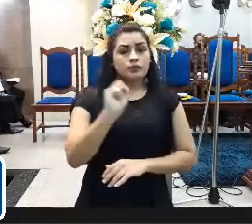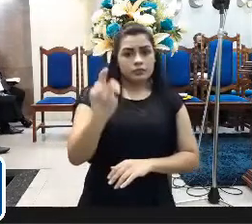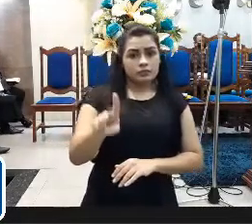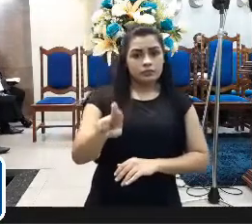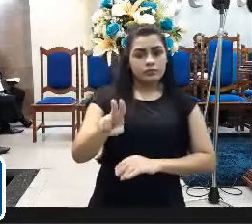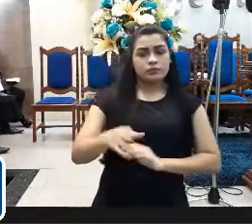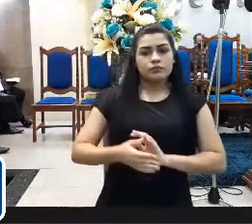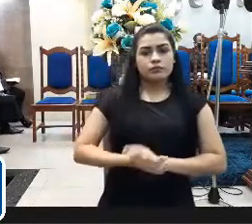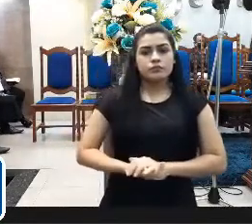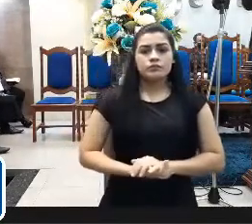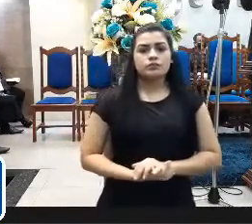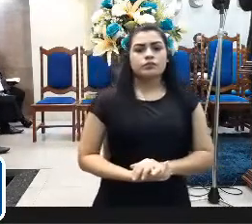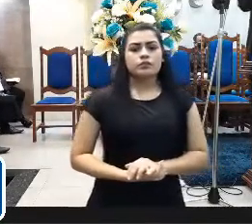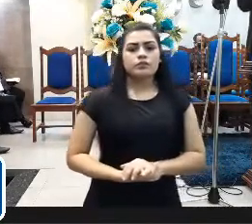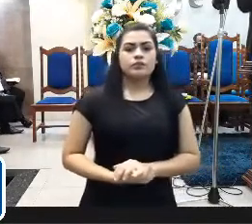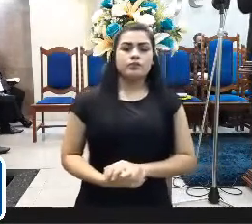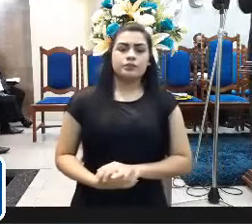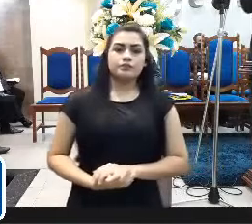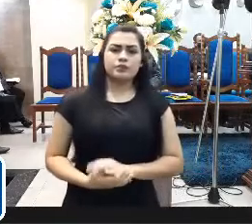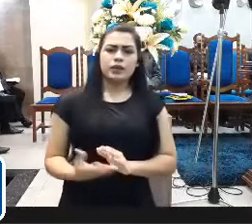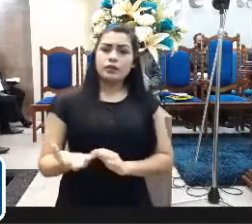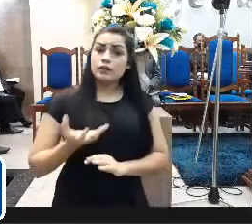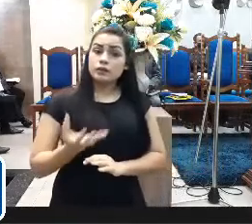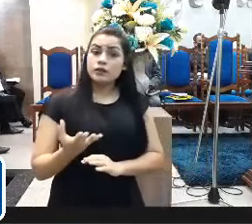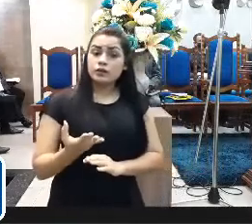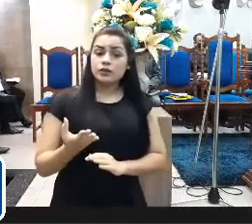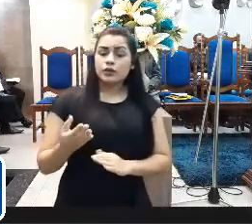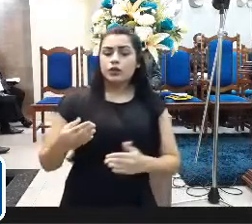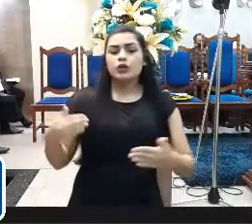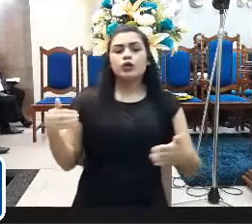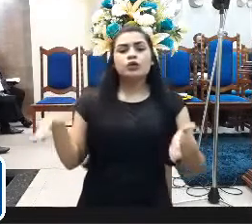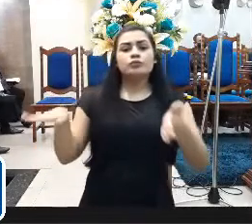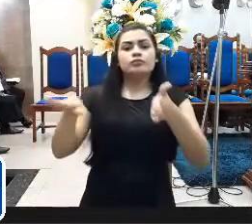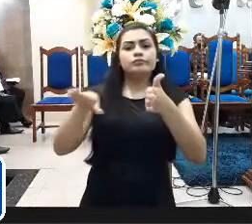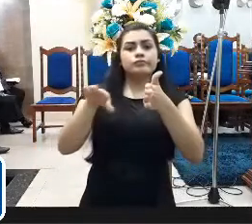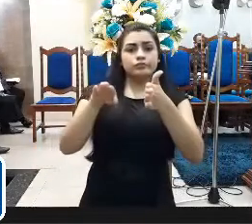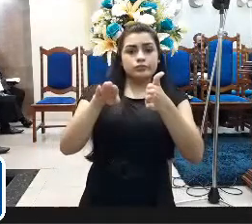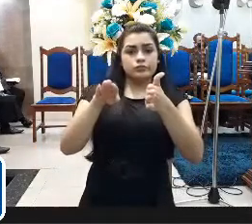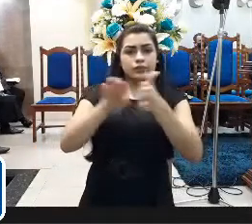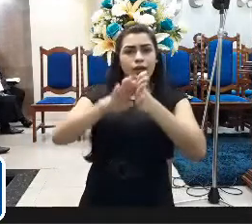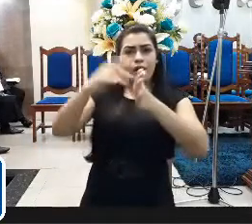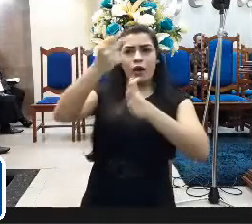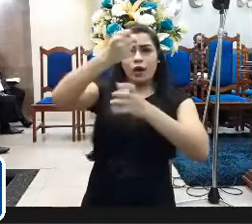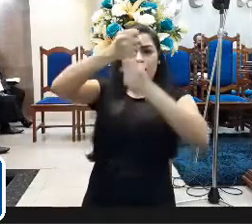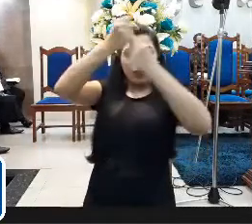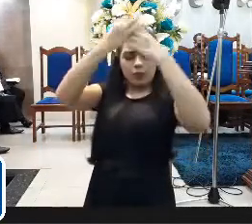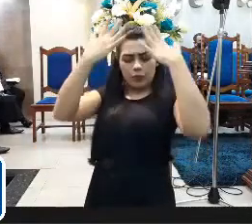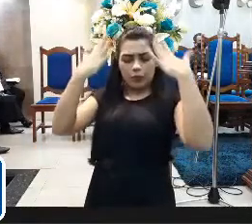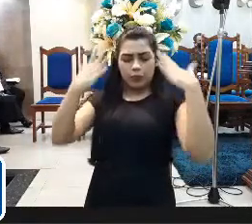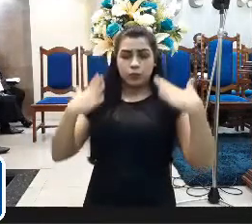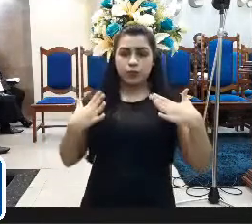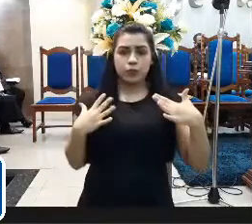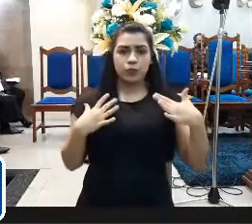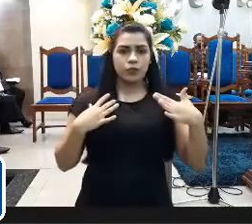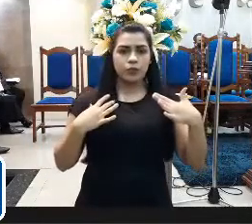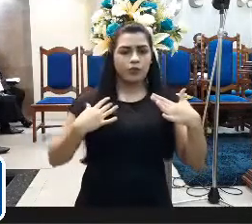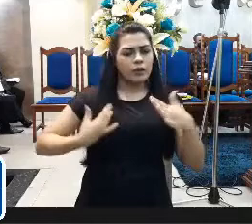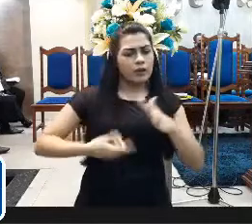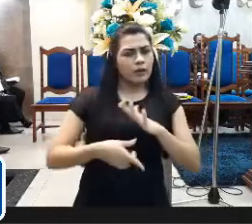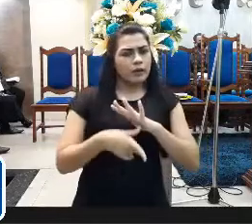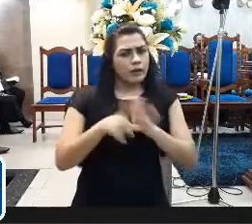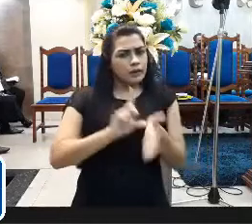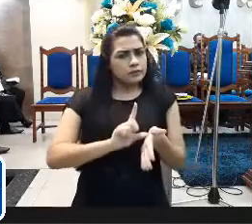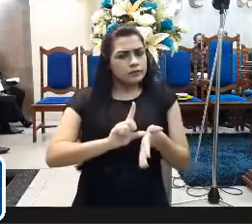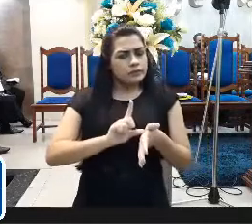chegar à glorificação sem passar pela humilhação, disse um servo